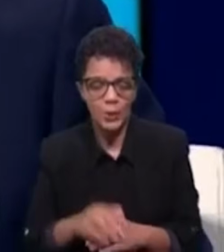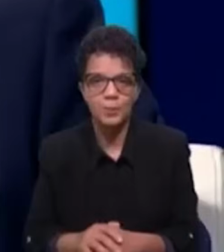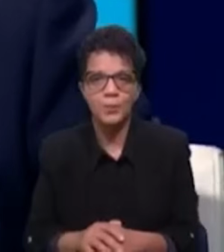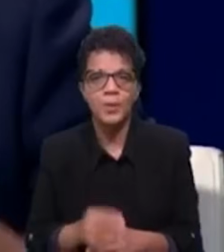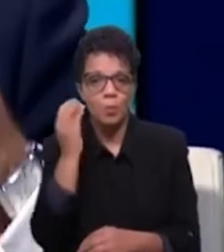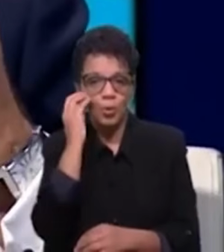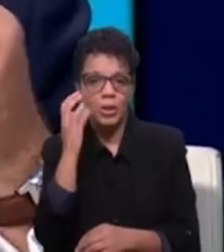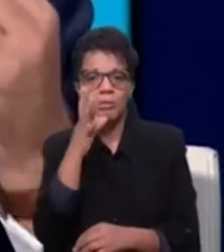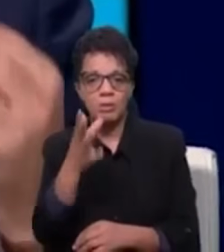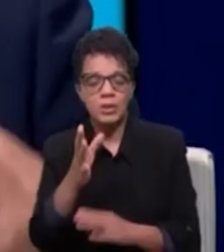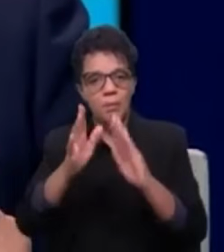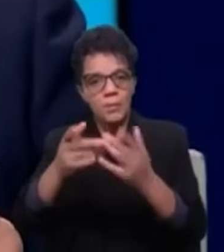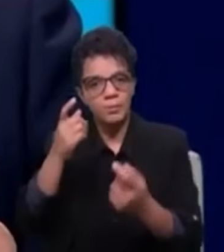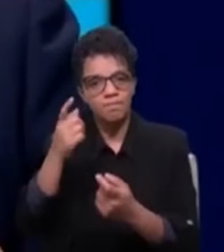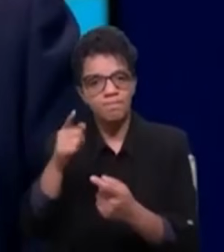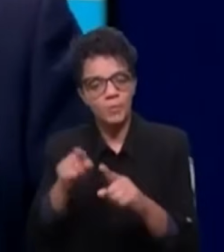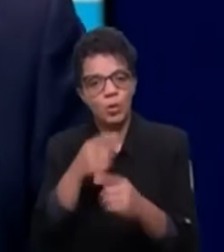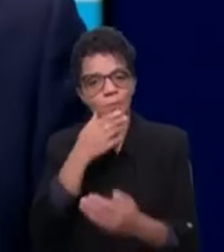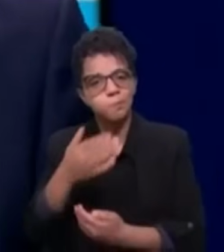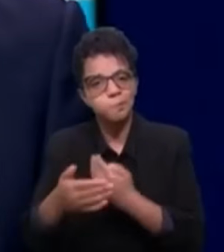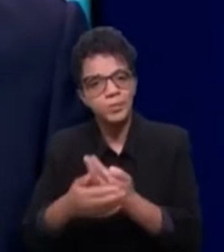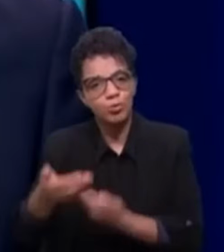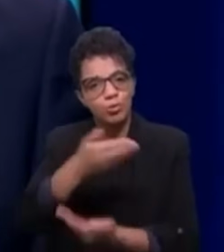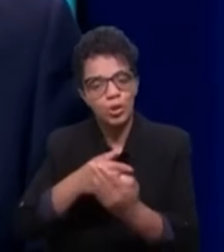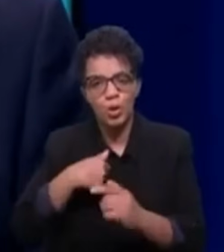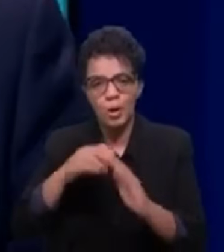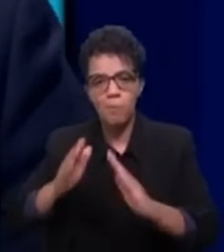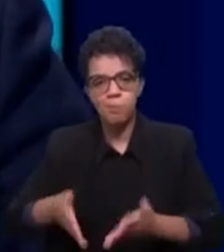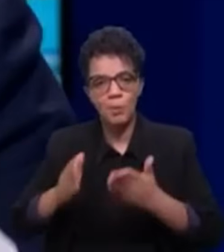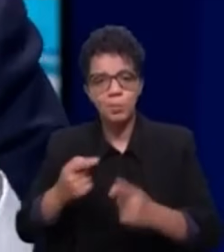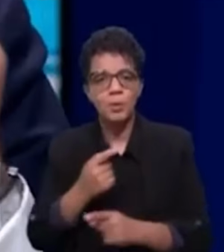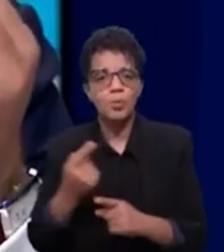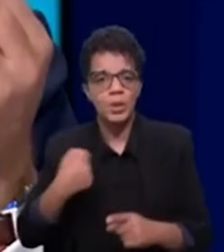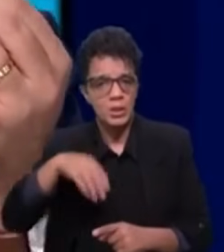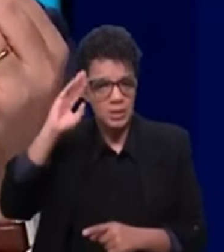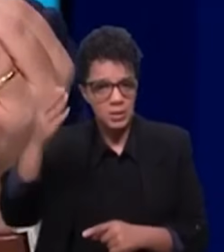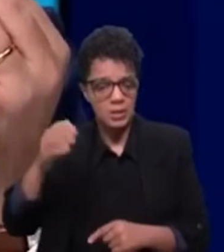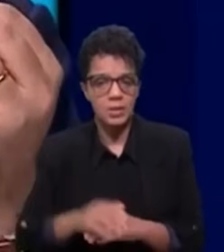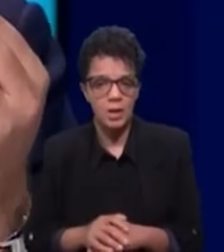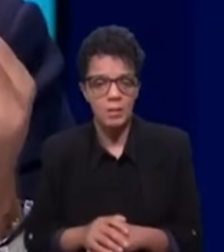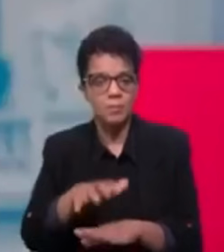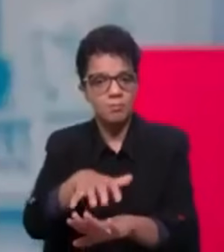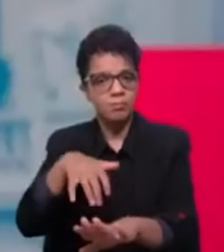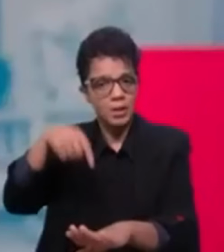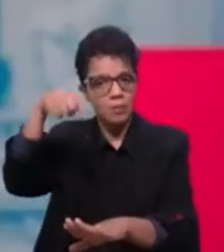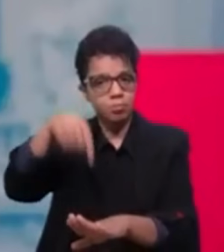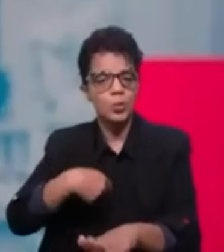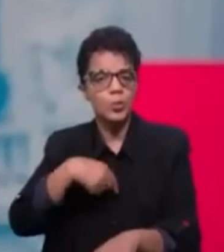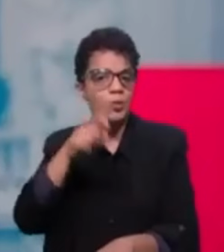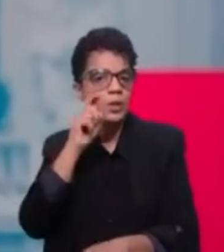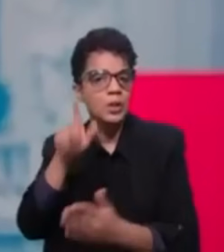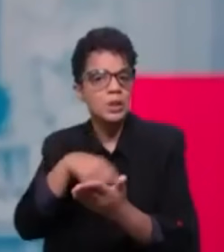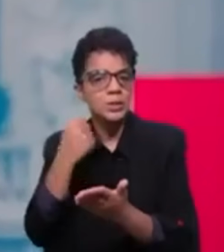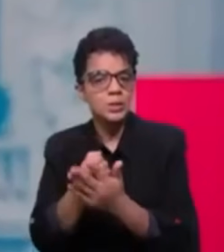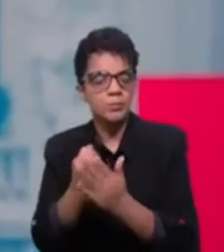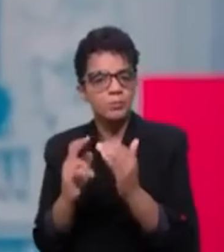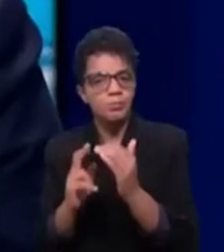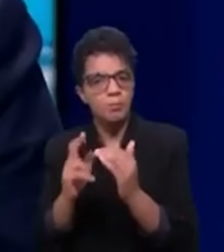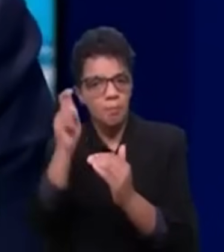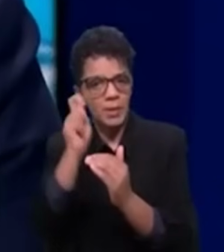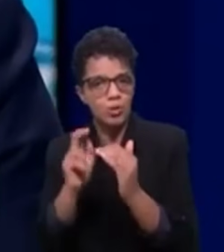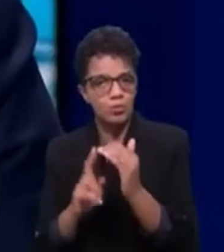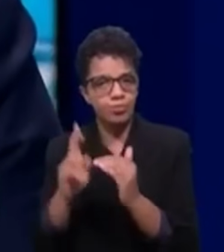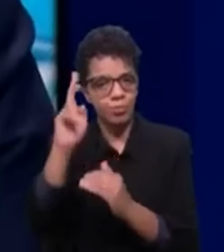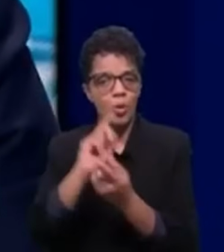Luís Montenegro disse que tinha que se reconciliar com os idosos eu não preciso disso Sabe porquê Luís porque desde o primeiro dia no Parlamento eu defendia a subida sustentada de pensões